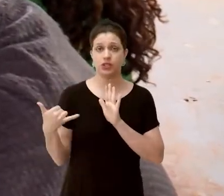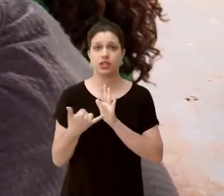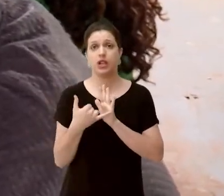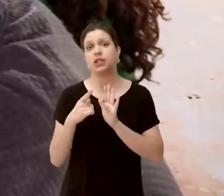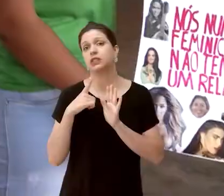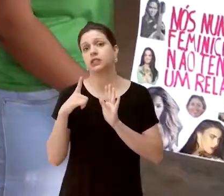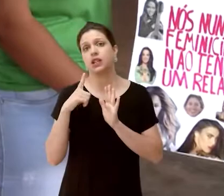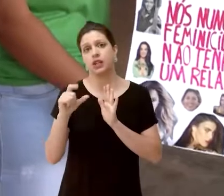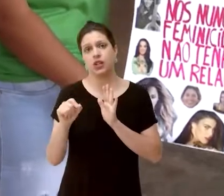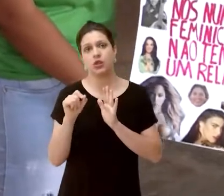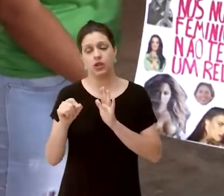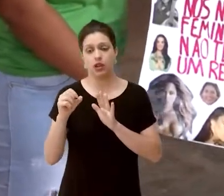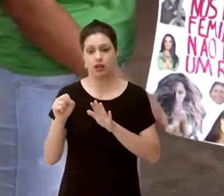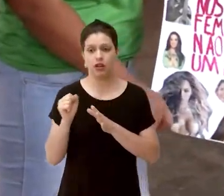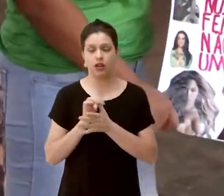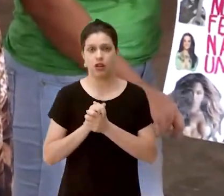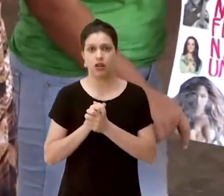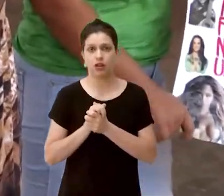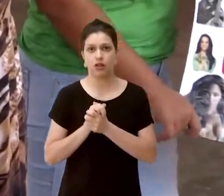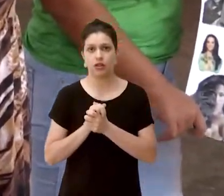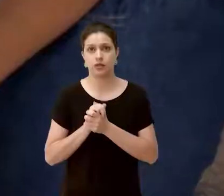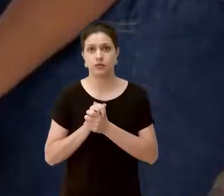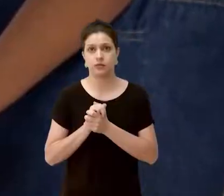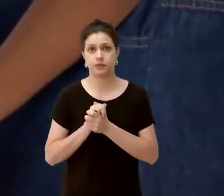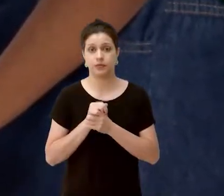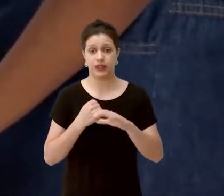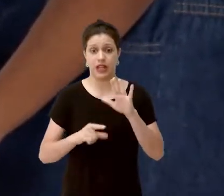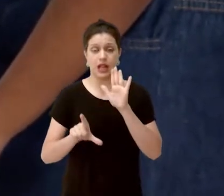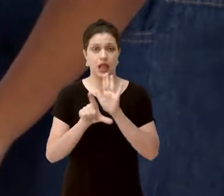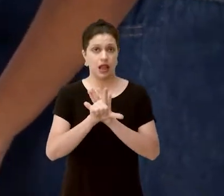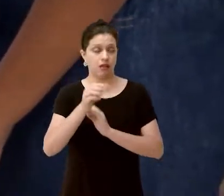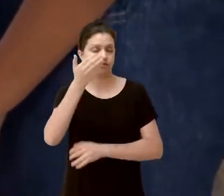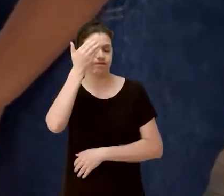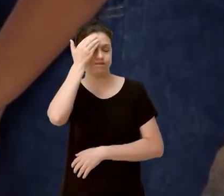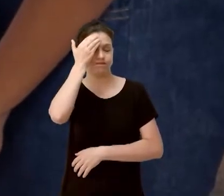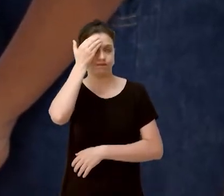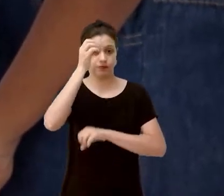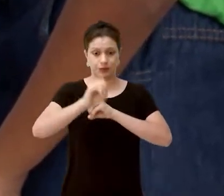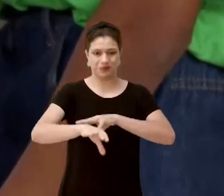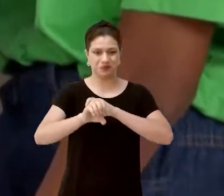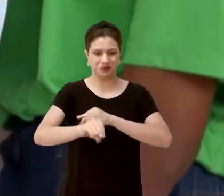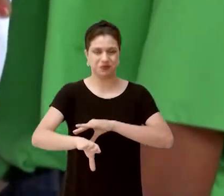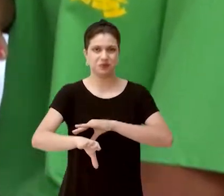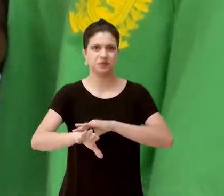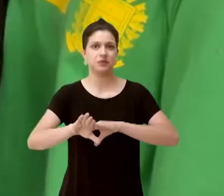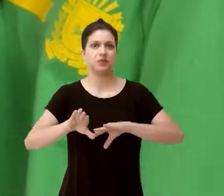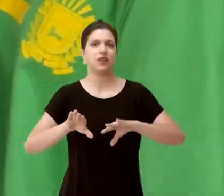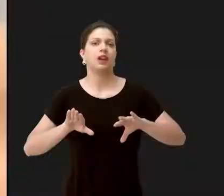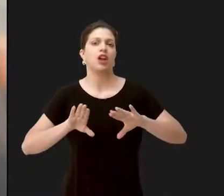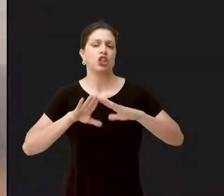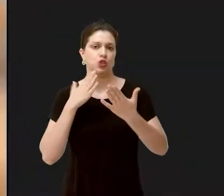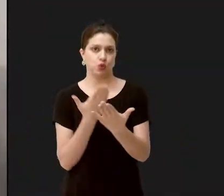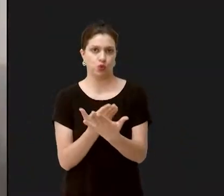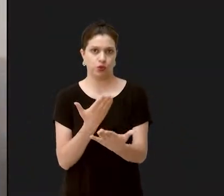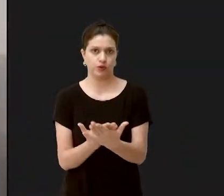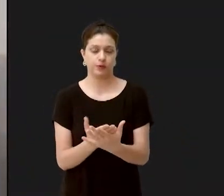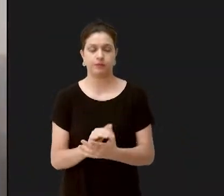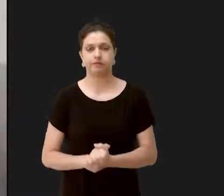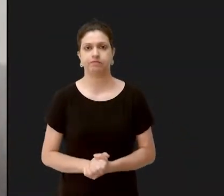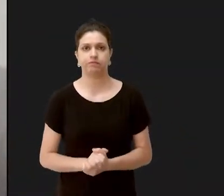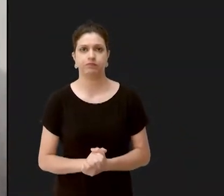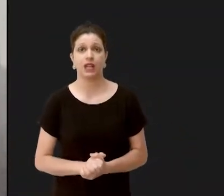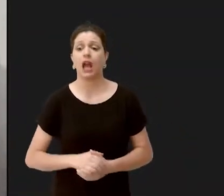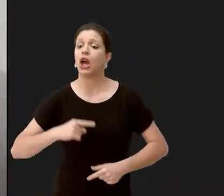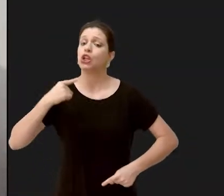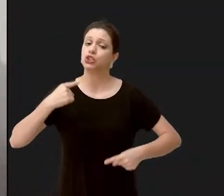projetos aprovados está o que pretende inserir noções básicas sobre a Lei Maria da Penha nas escolas. Na verdade,